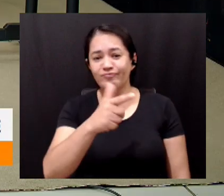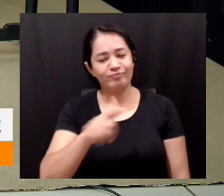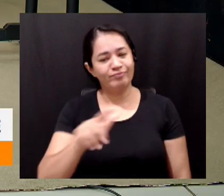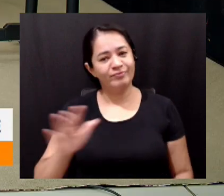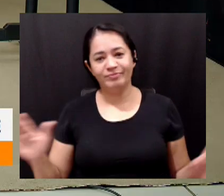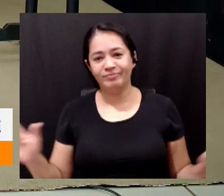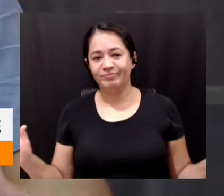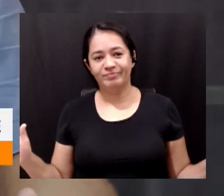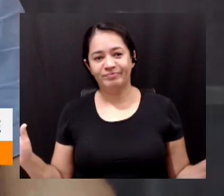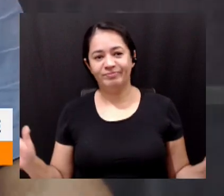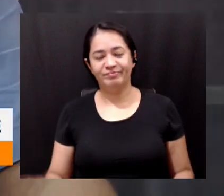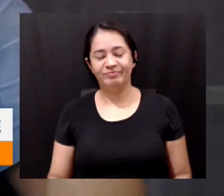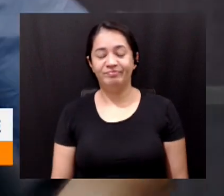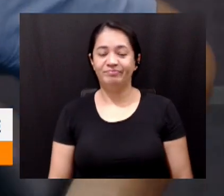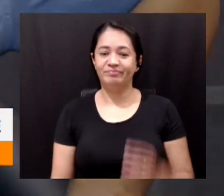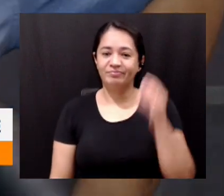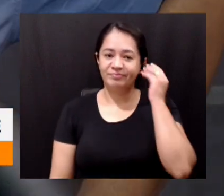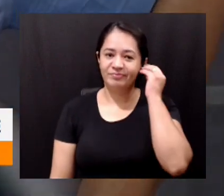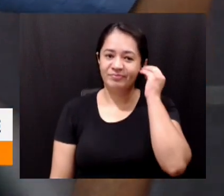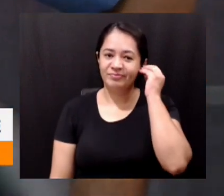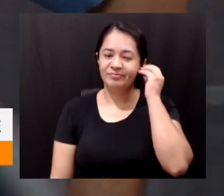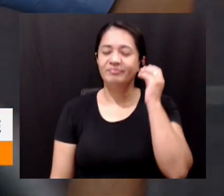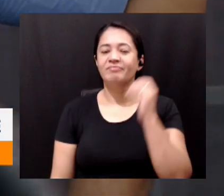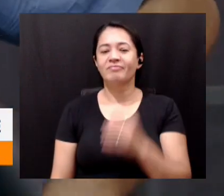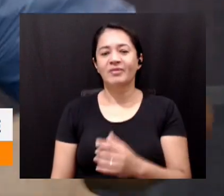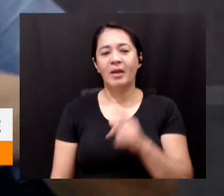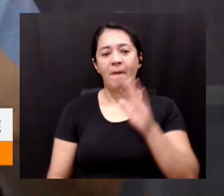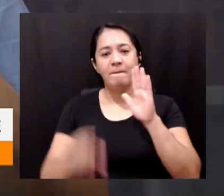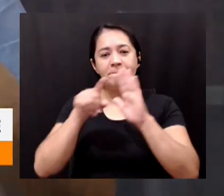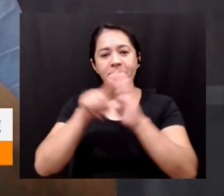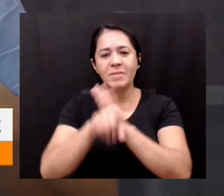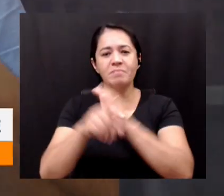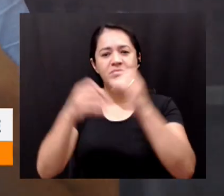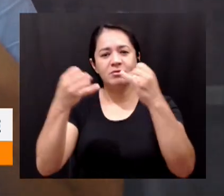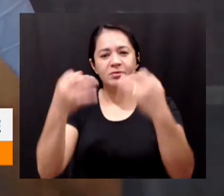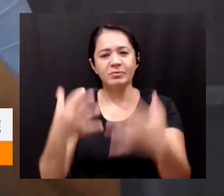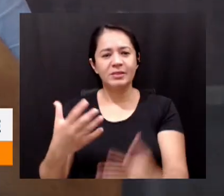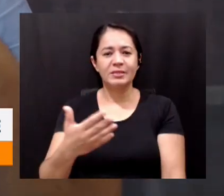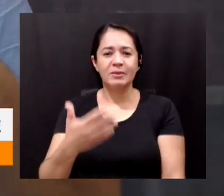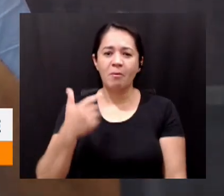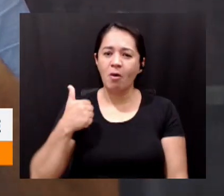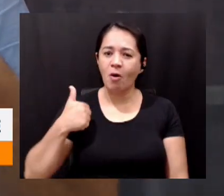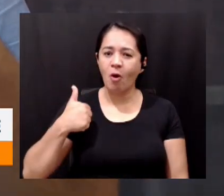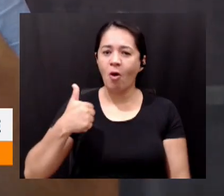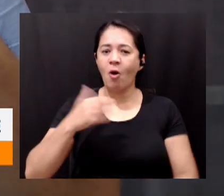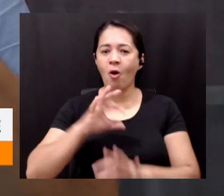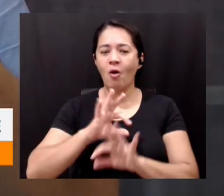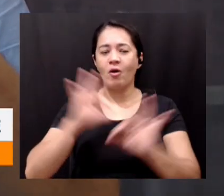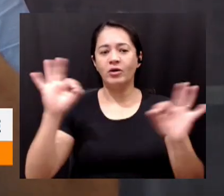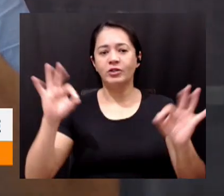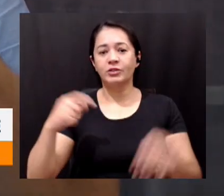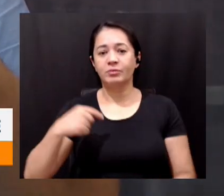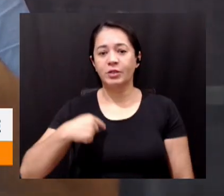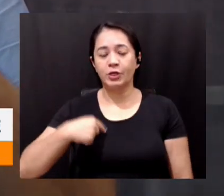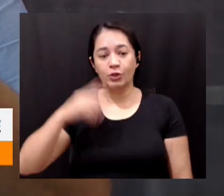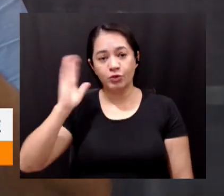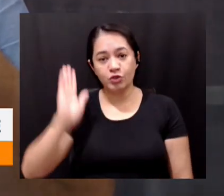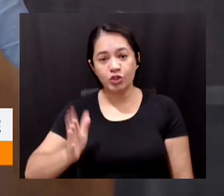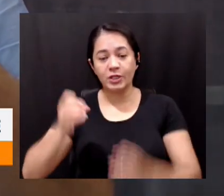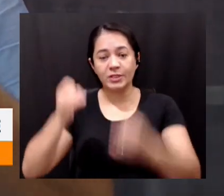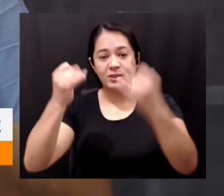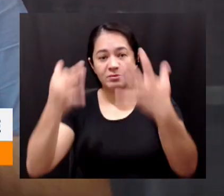uma excelente pergunta, uma excelente colocação. Como eu disse, existem questões que estão associadas, né, a